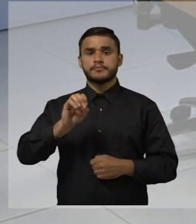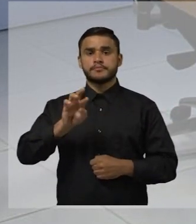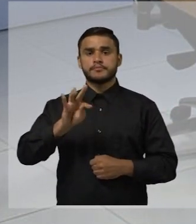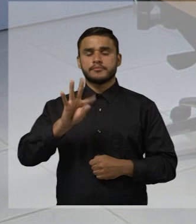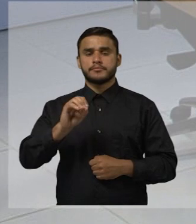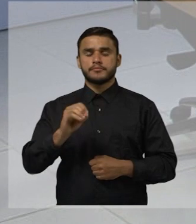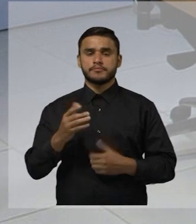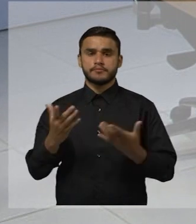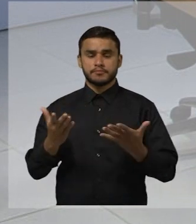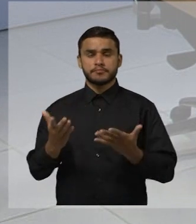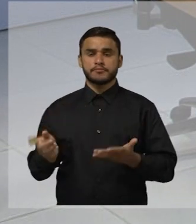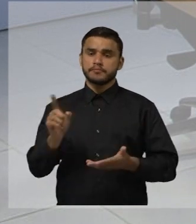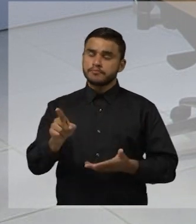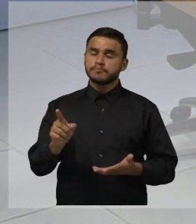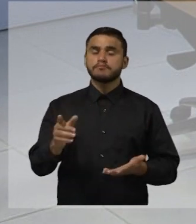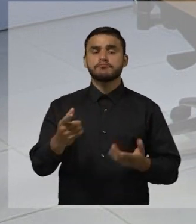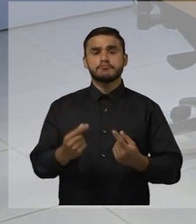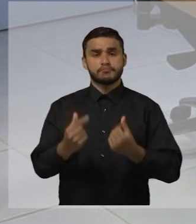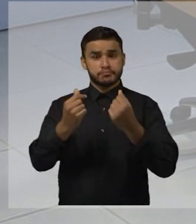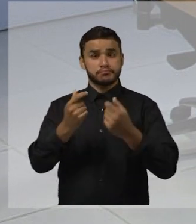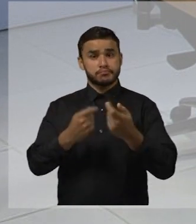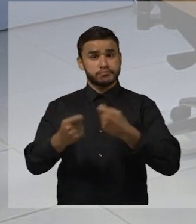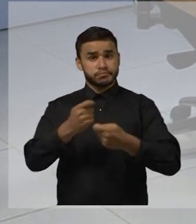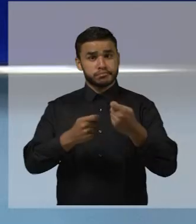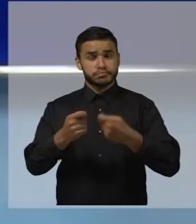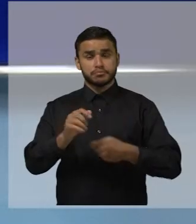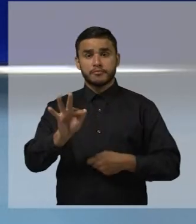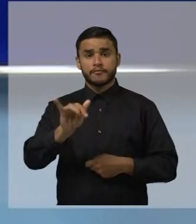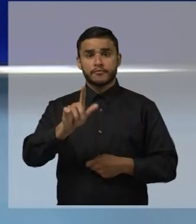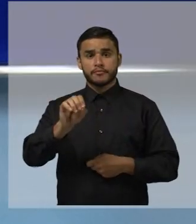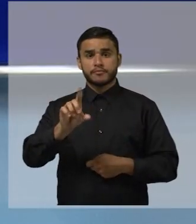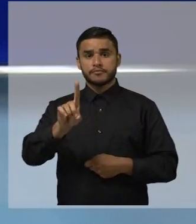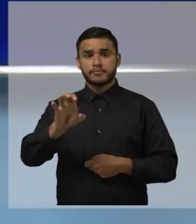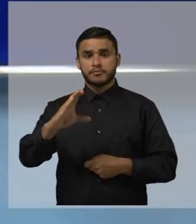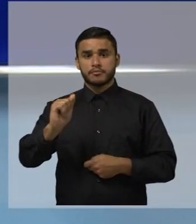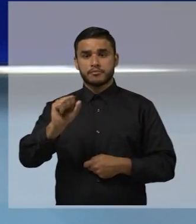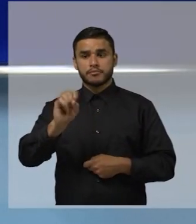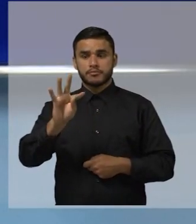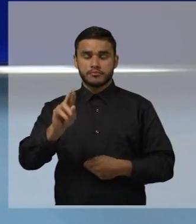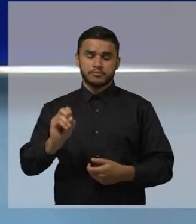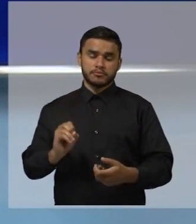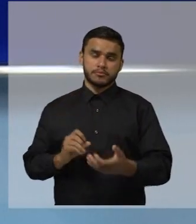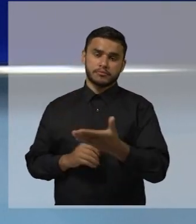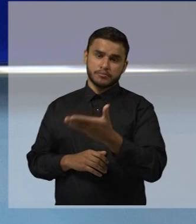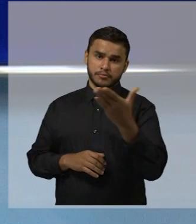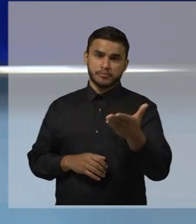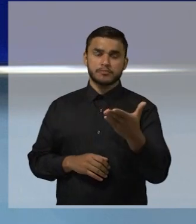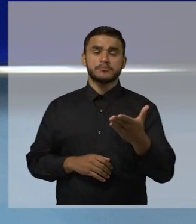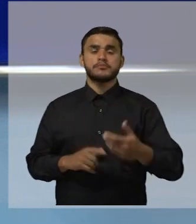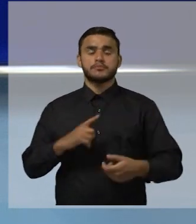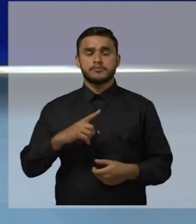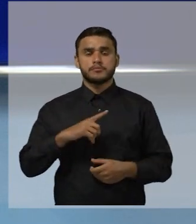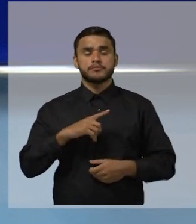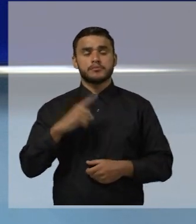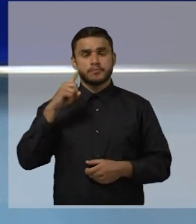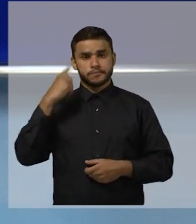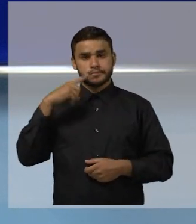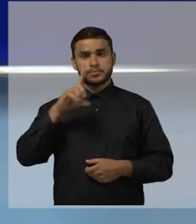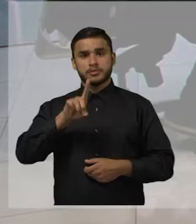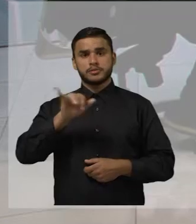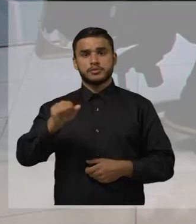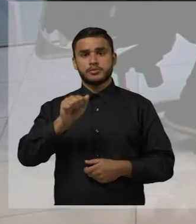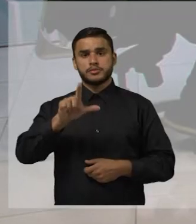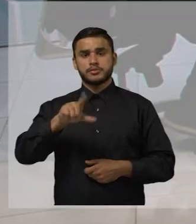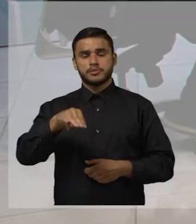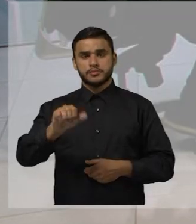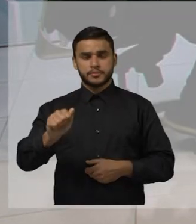o economista Firmo de Castro, o advogado Djalma Pinto, e estamos discutindo, vamos colocar agora nesse bloco, a questão